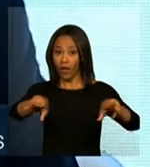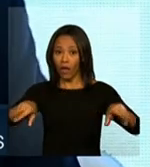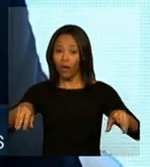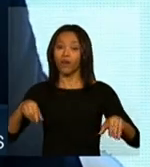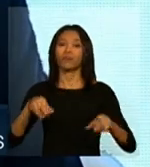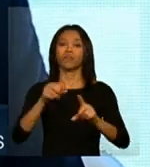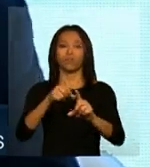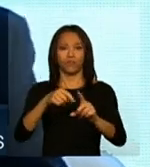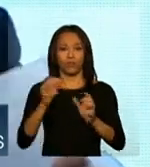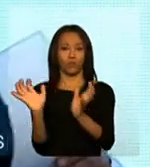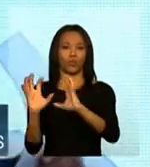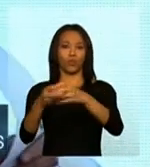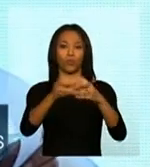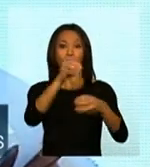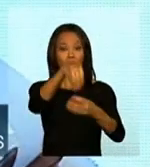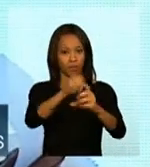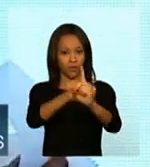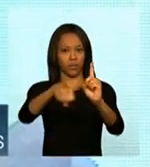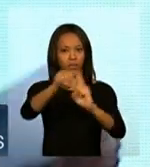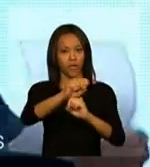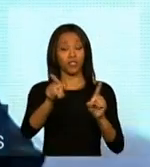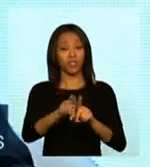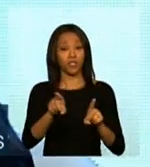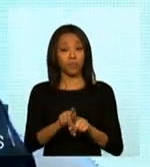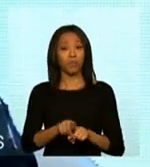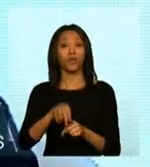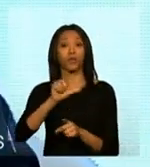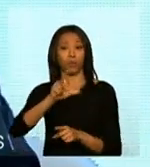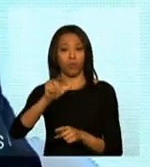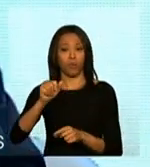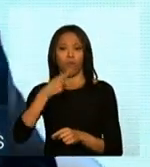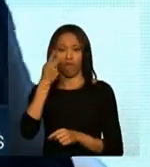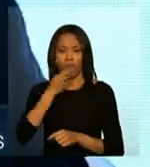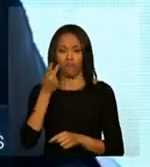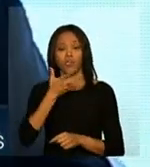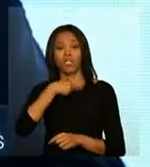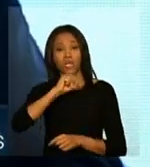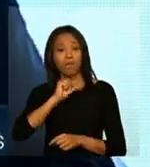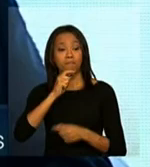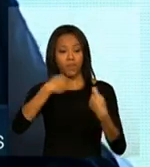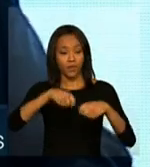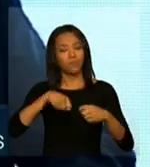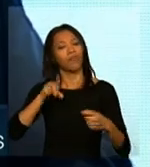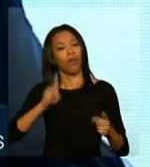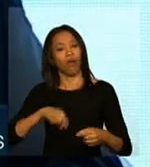nas suas ações aquilo que o Lula dizia, aqueles que mais precisam, né? Então, acho que